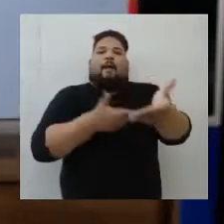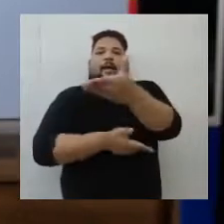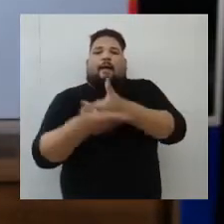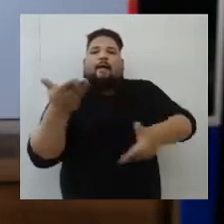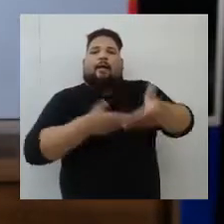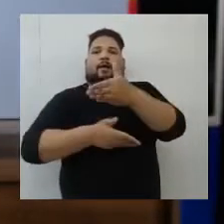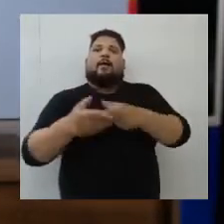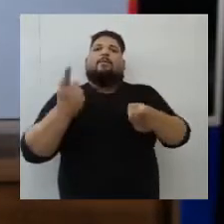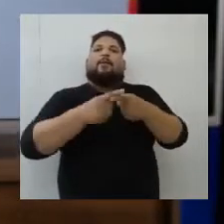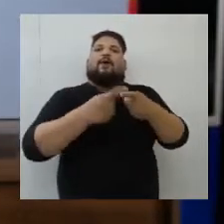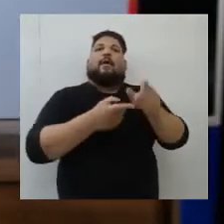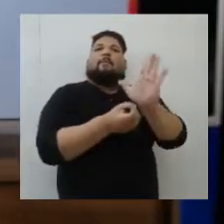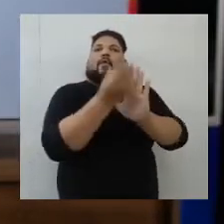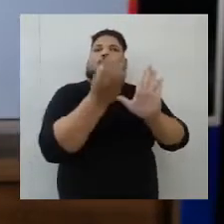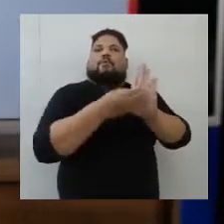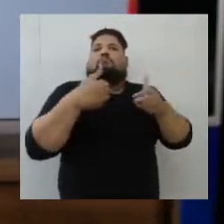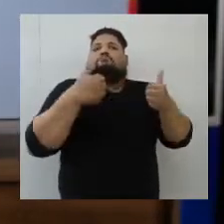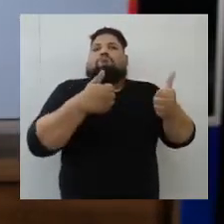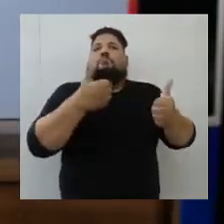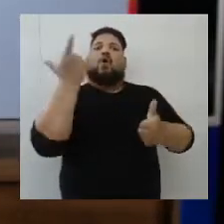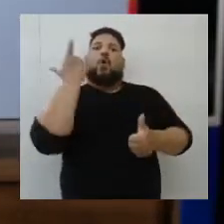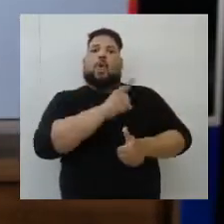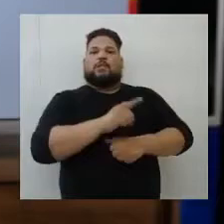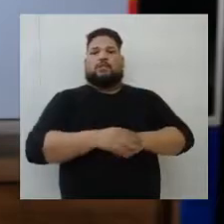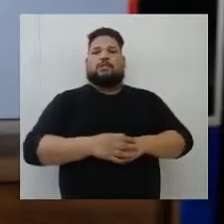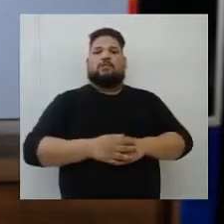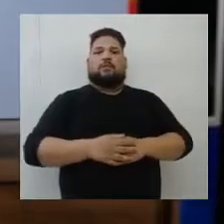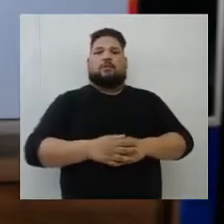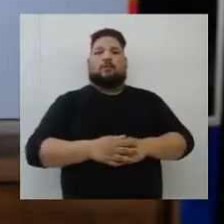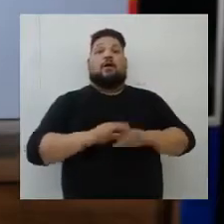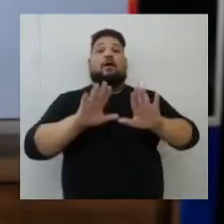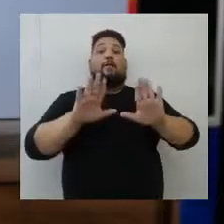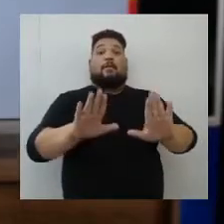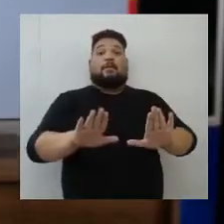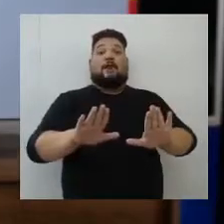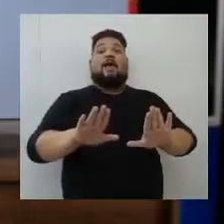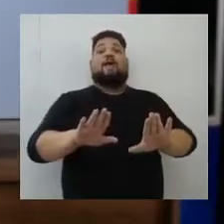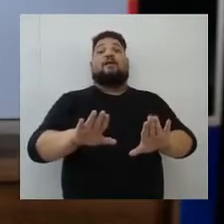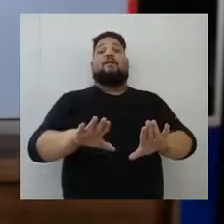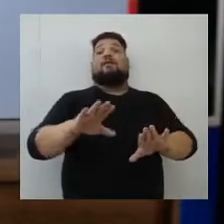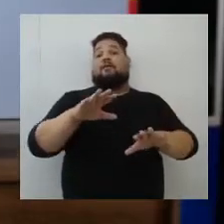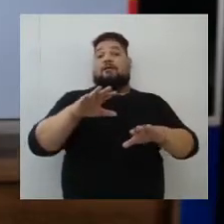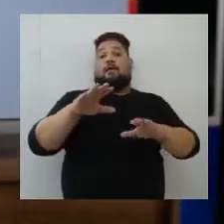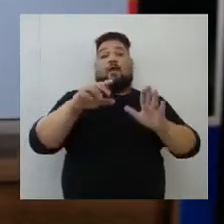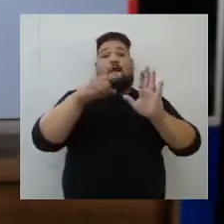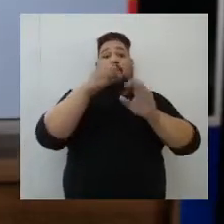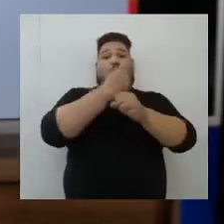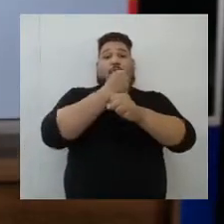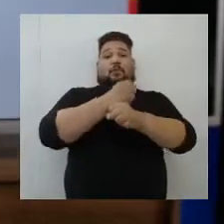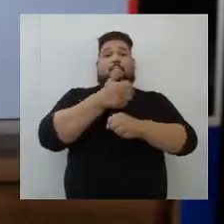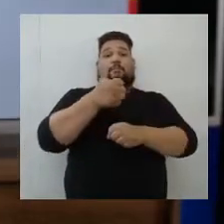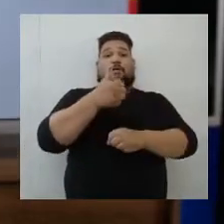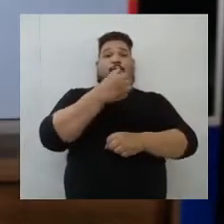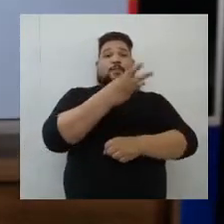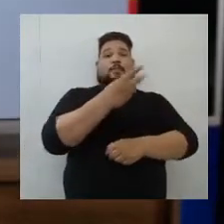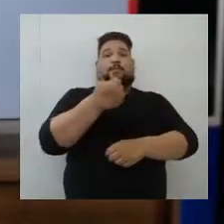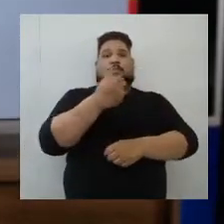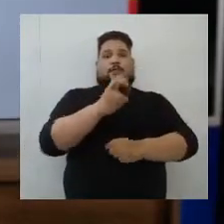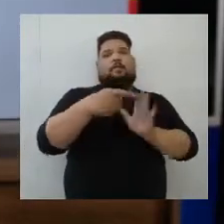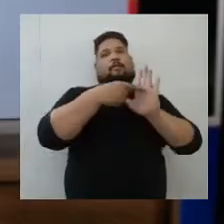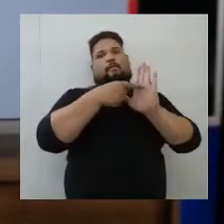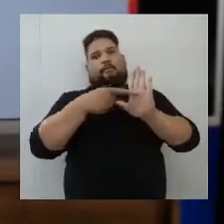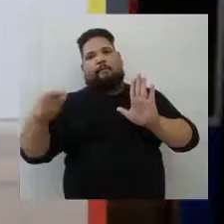acima da necessária. Mas o que a gente vai ter a partir da primavera de 1315 são péssimas